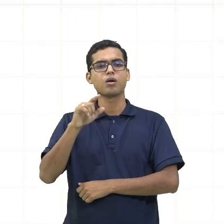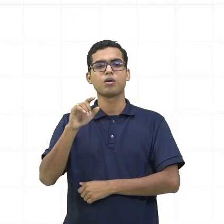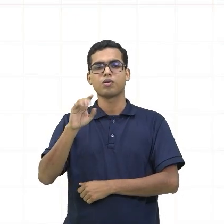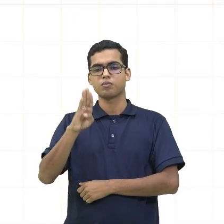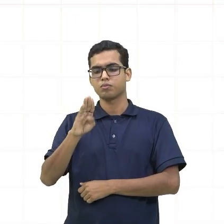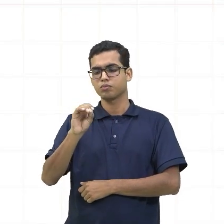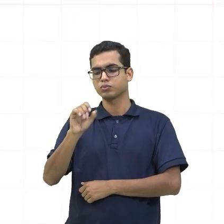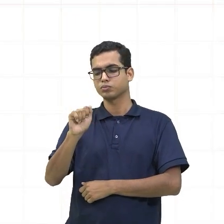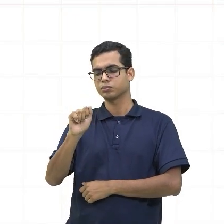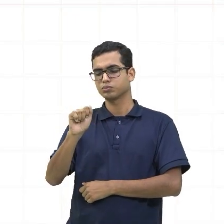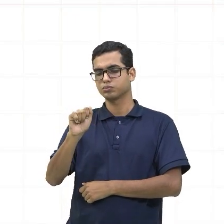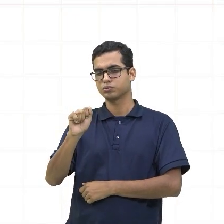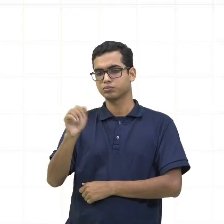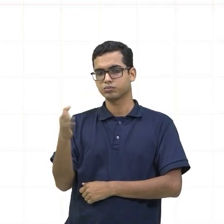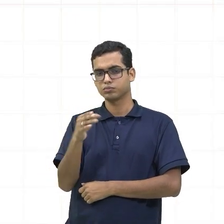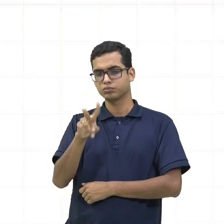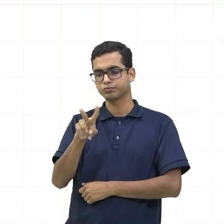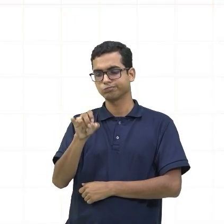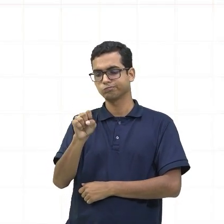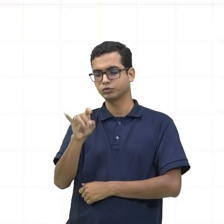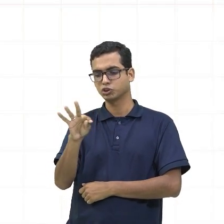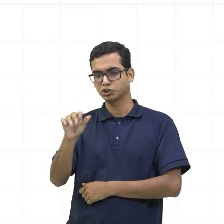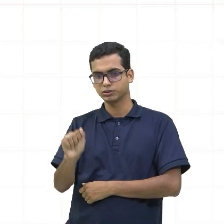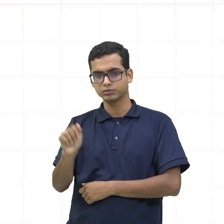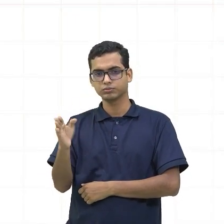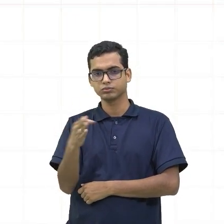no Amazonas, contando com